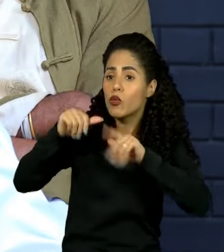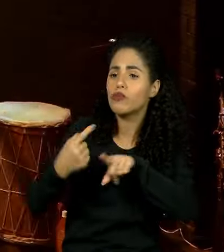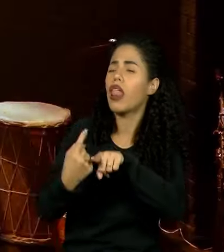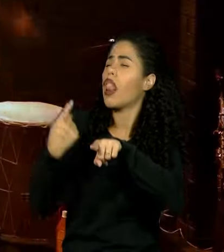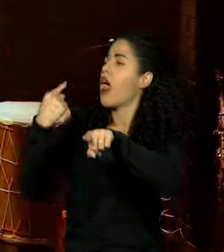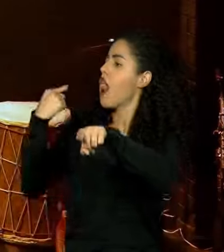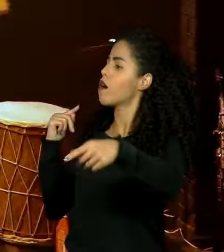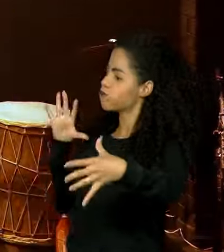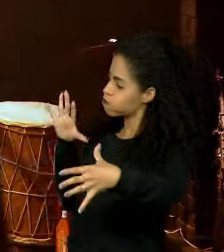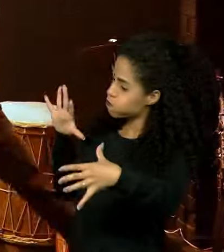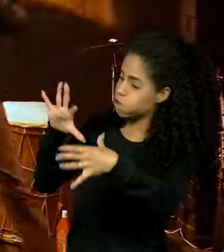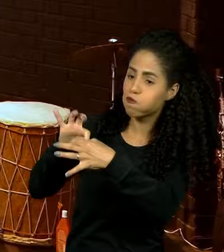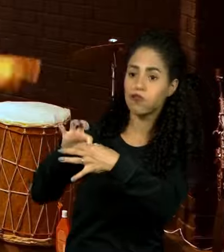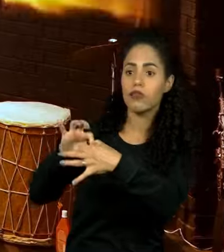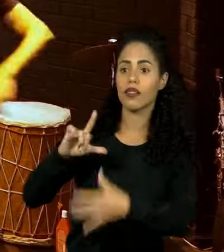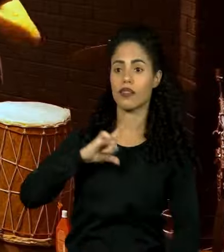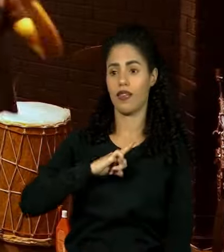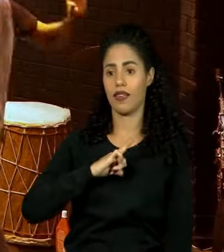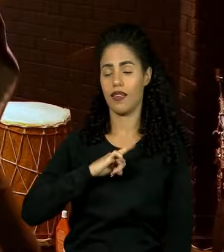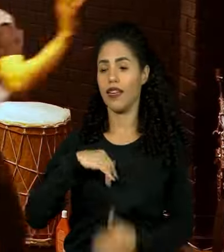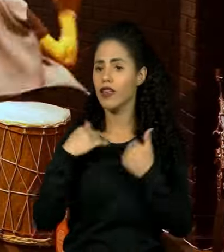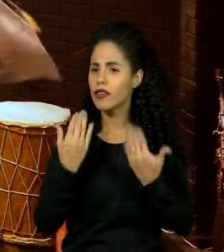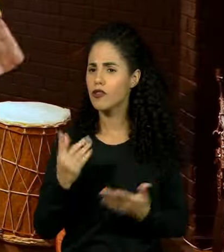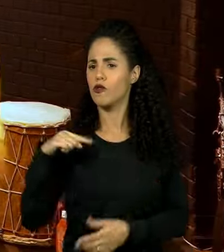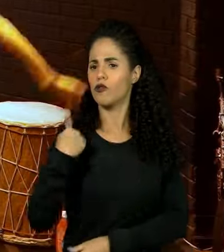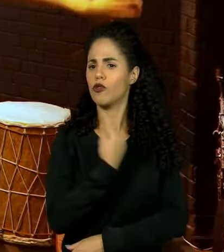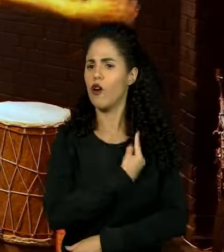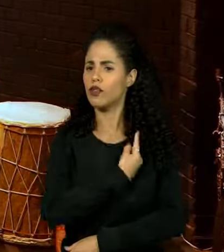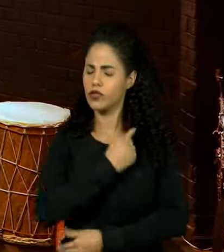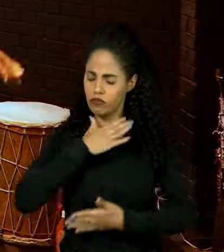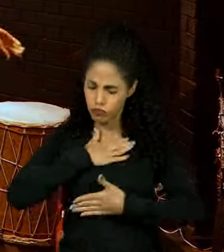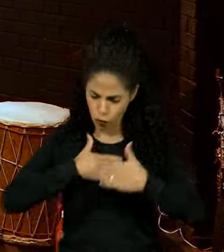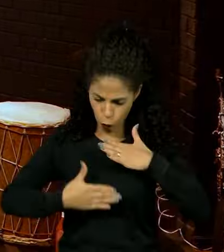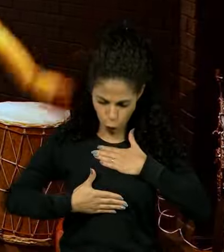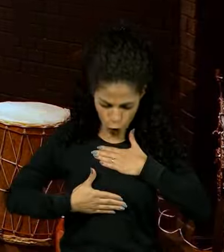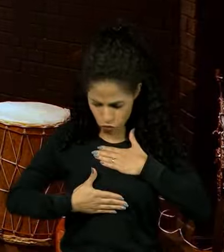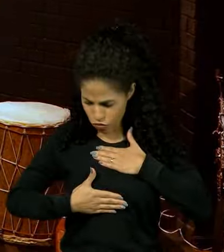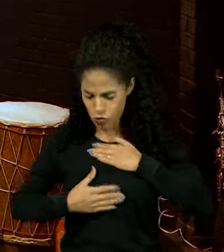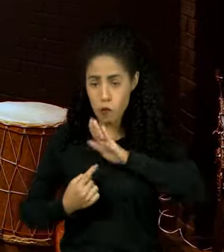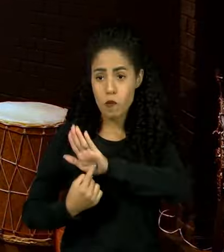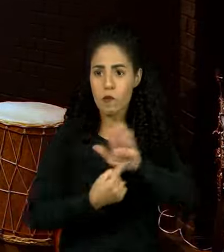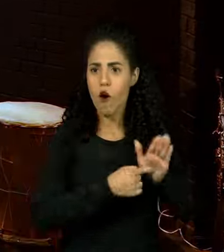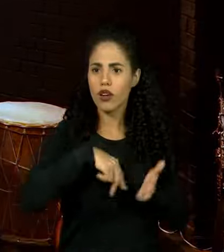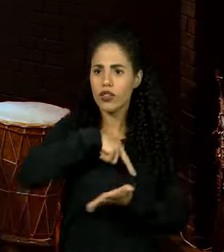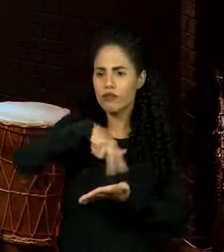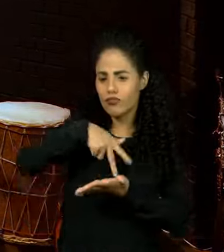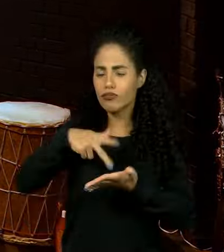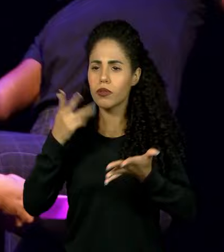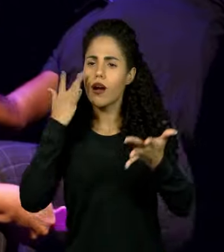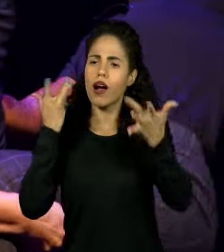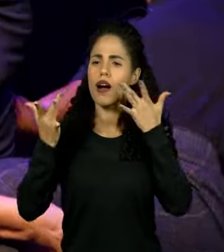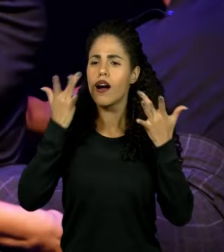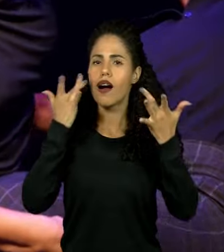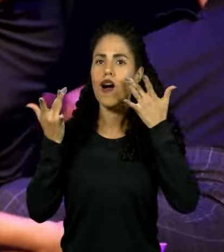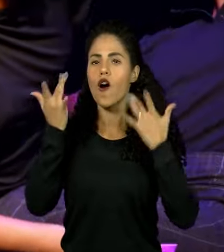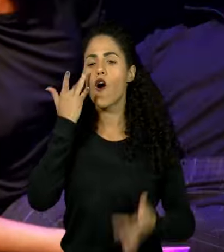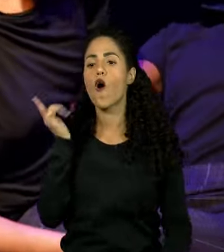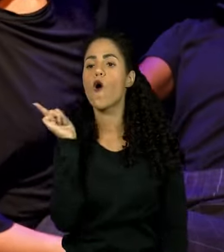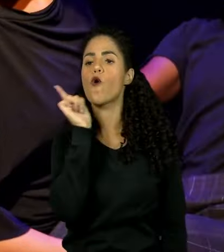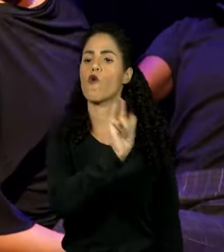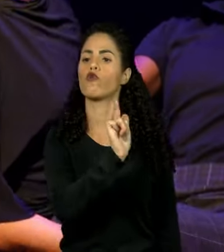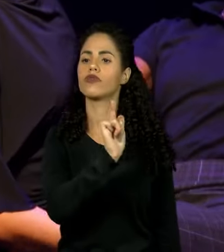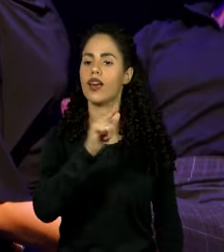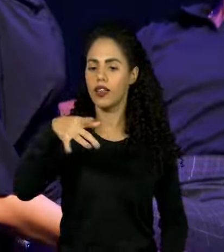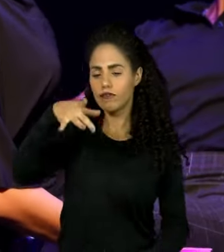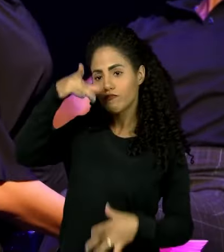passado então a gente pega o corpo e costura a dramaturgia com ele então a gente imprime uma